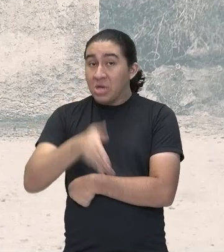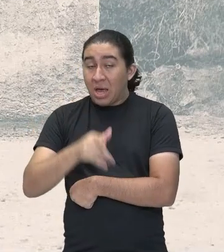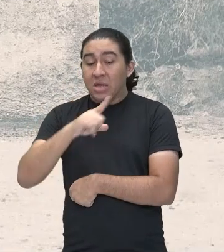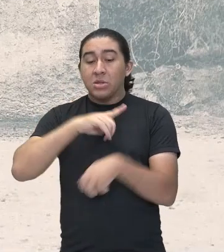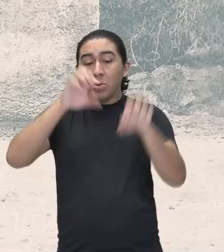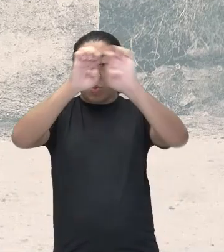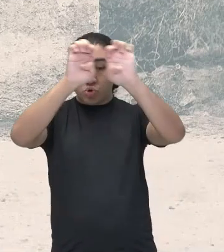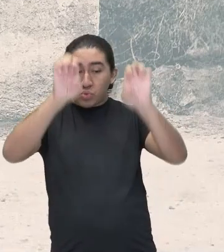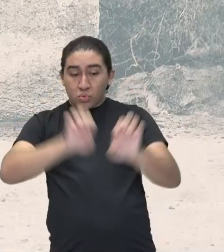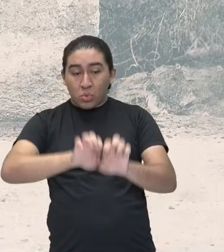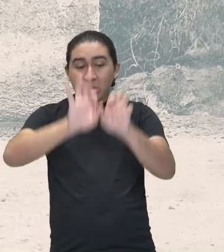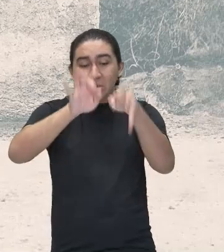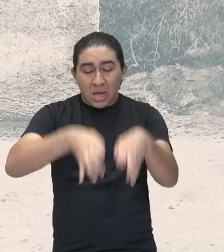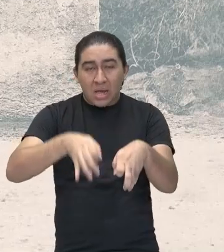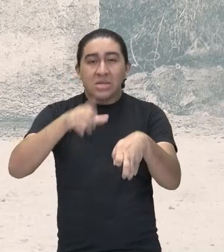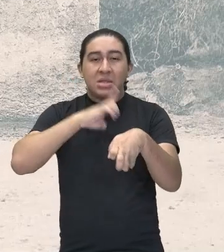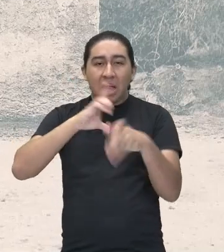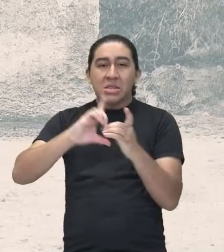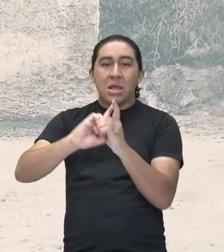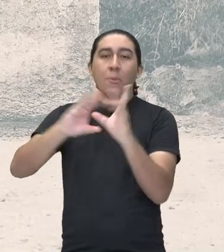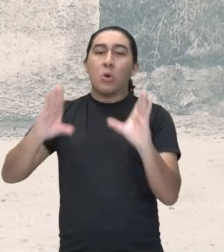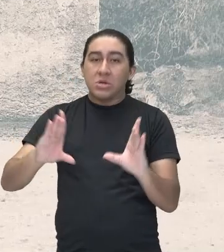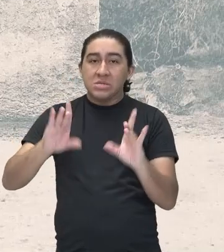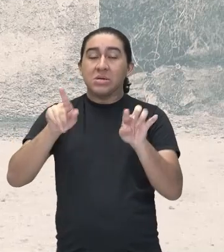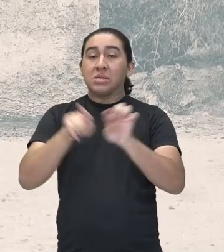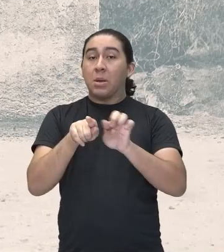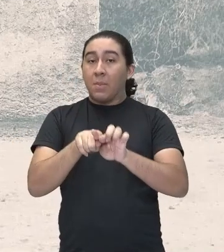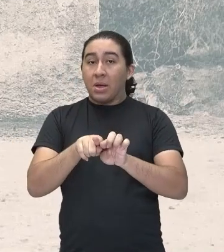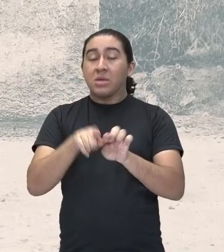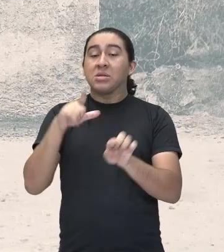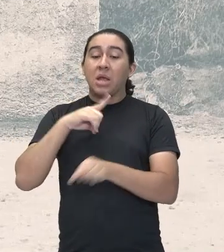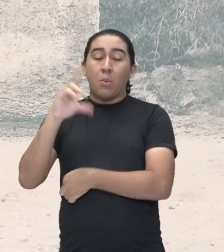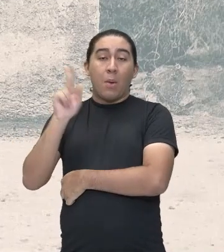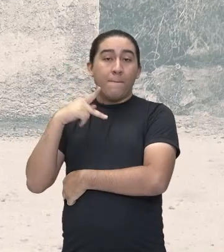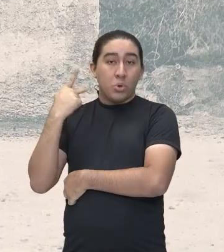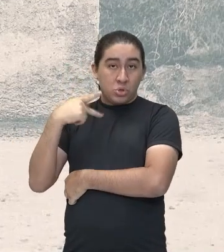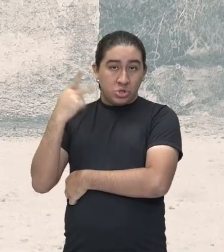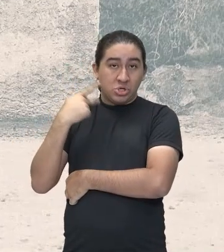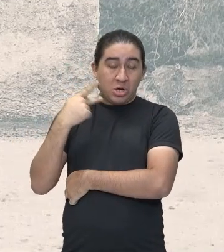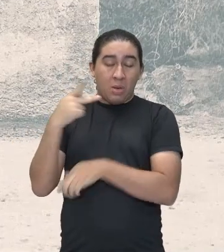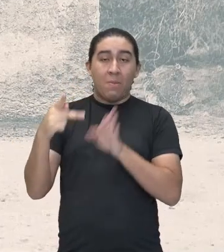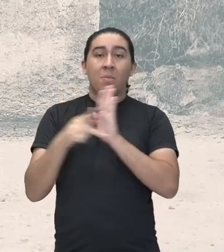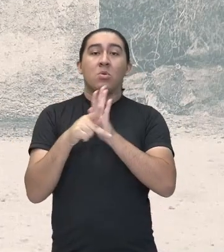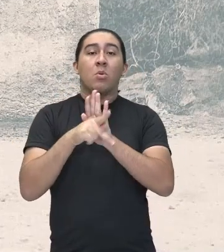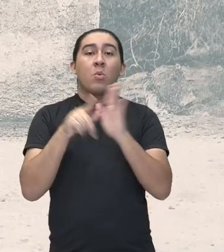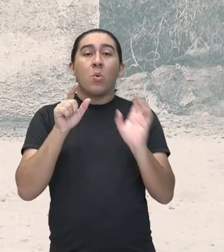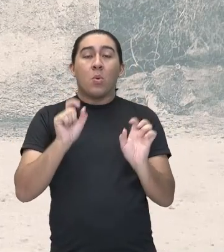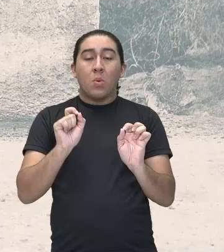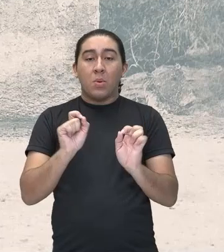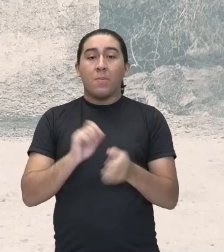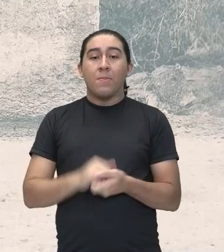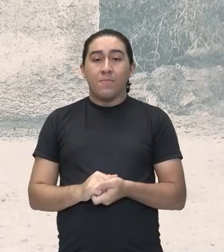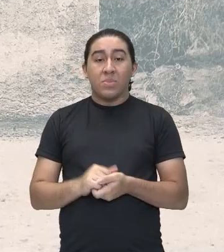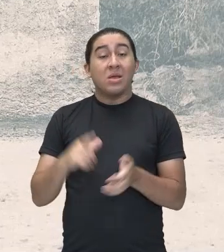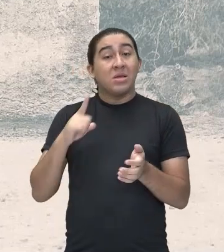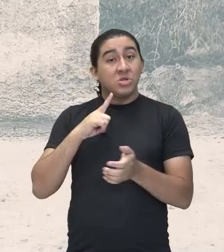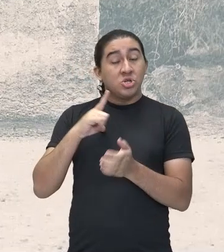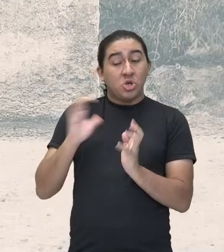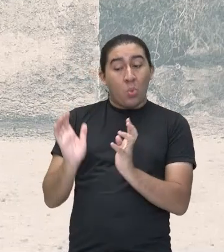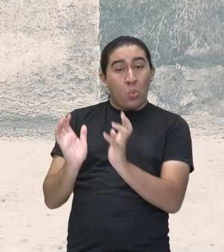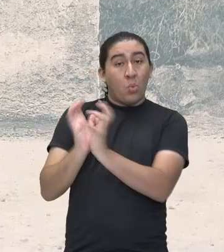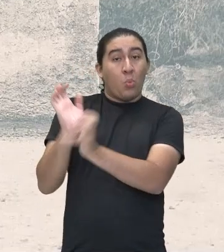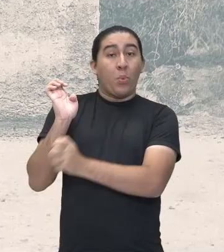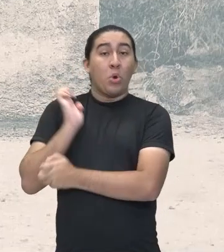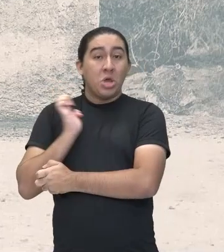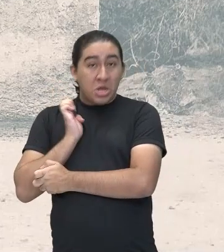já, com regime democrático, e também uma política que atendia a interesses ali de uma determinada elite, com a política do